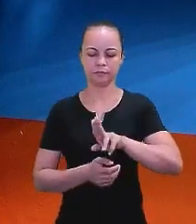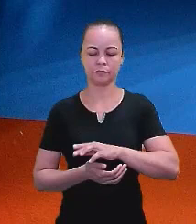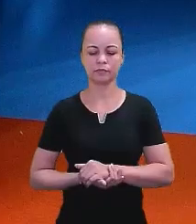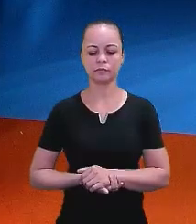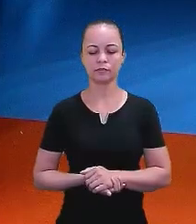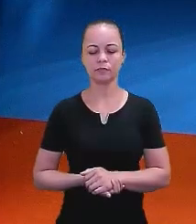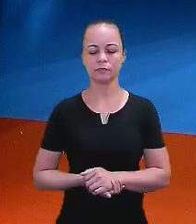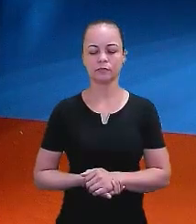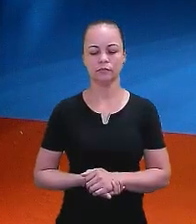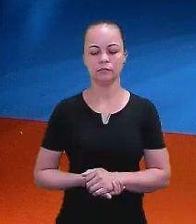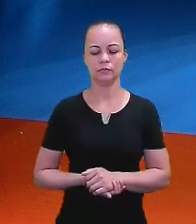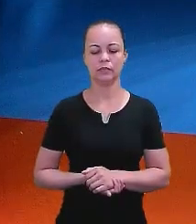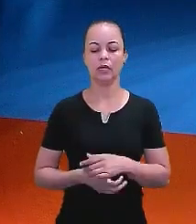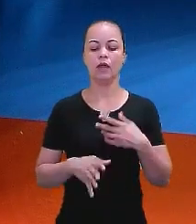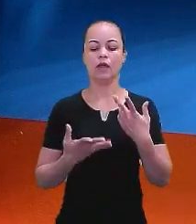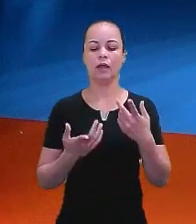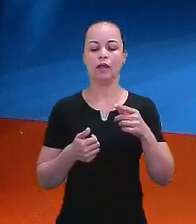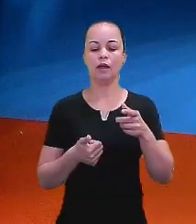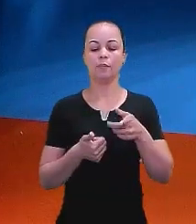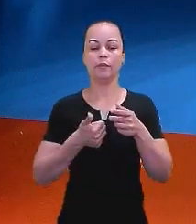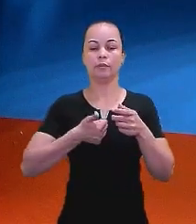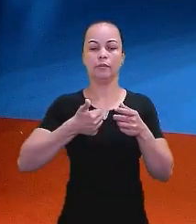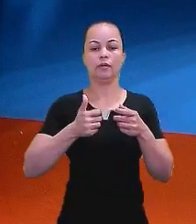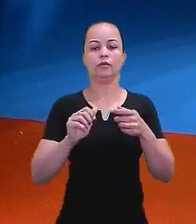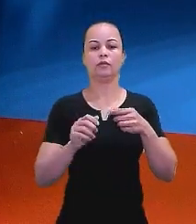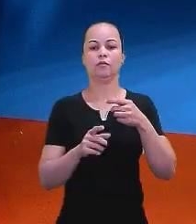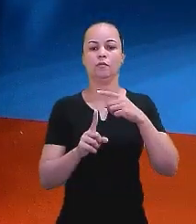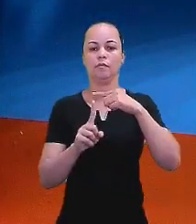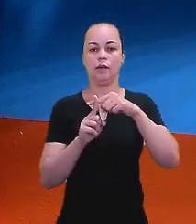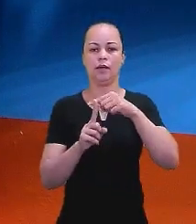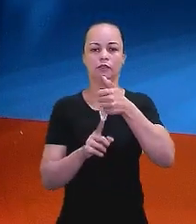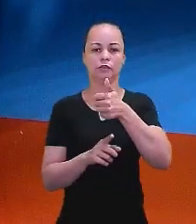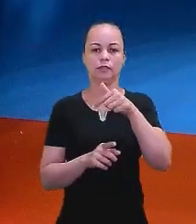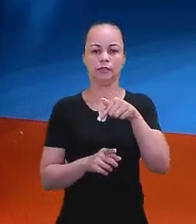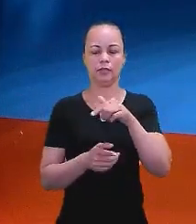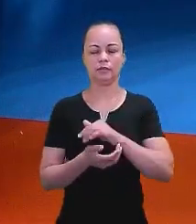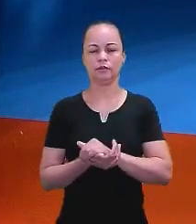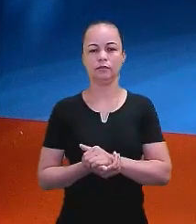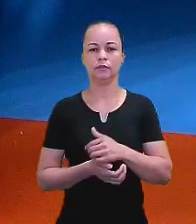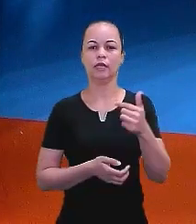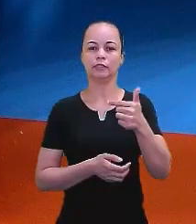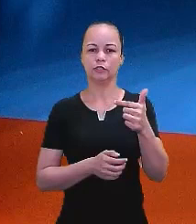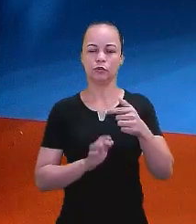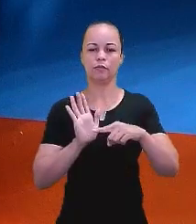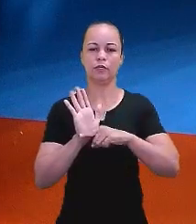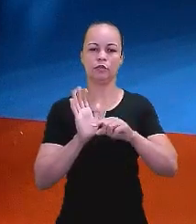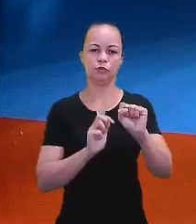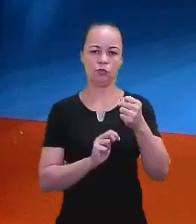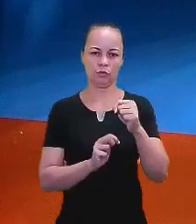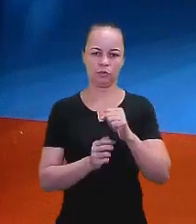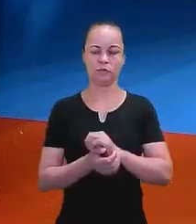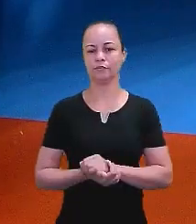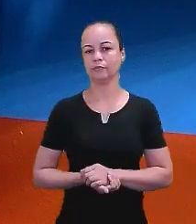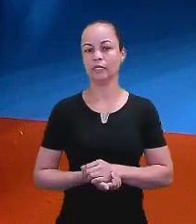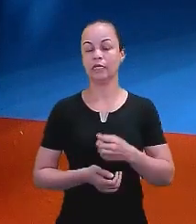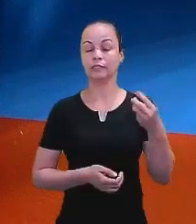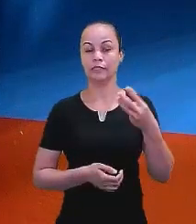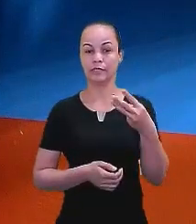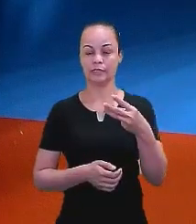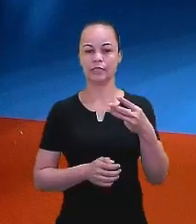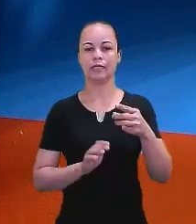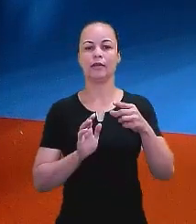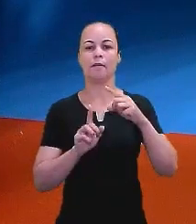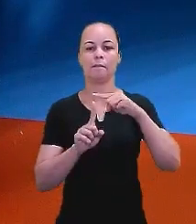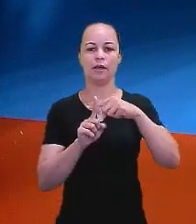primeira vez deu mais 17, né? Na segunda, menos 8. Terceira,